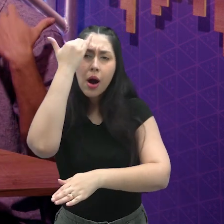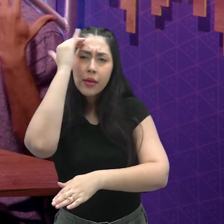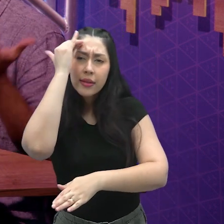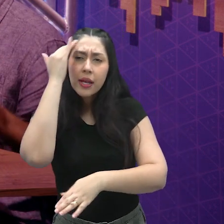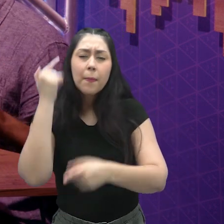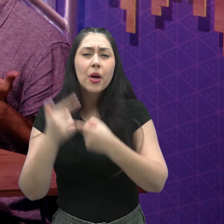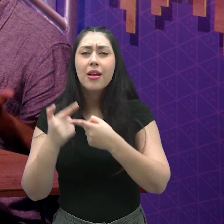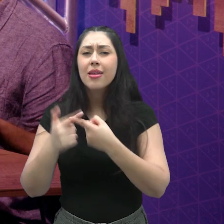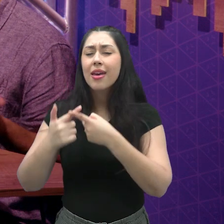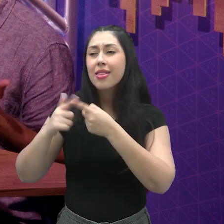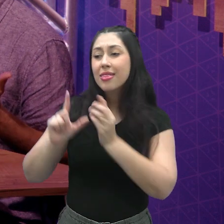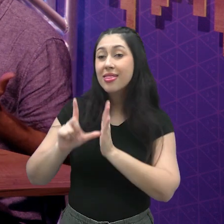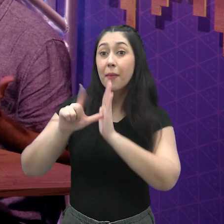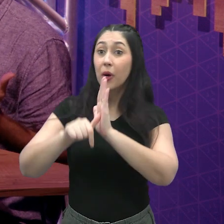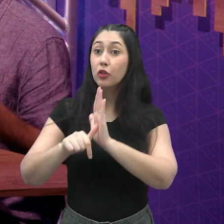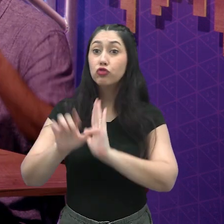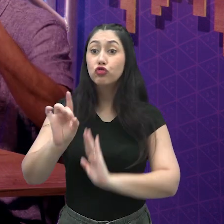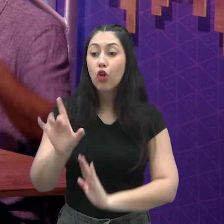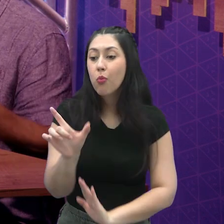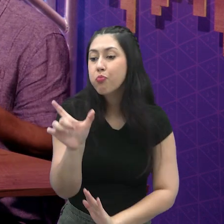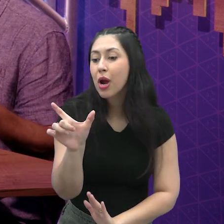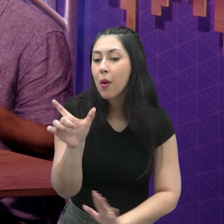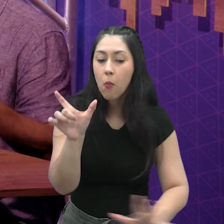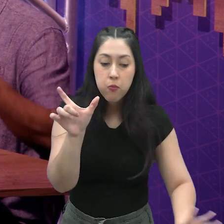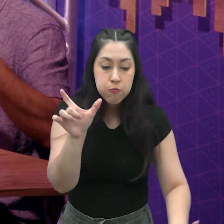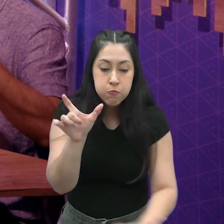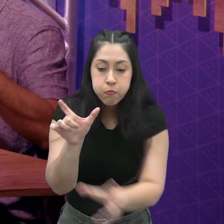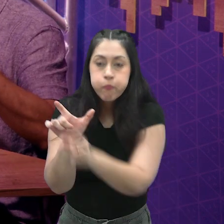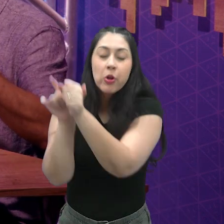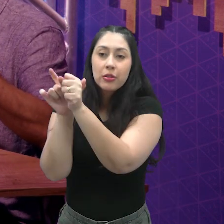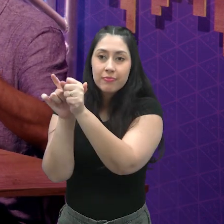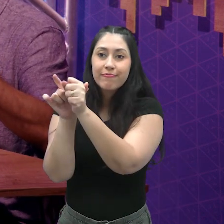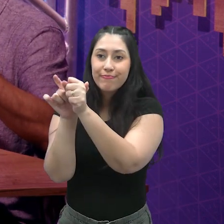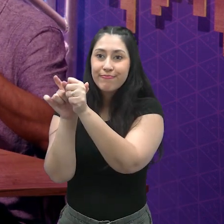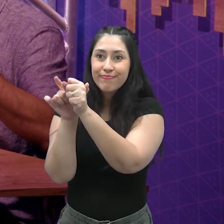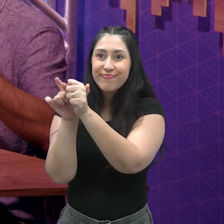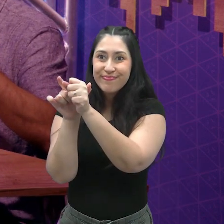no final disso tudo virou sertanejo,